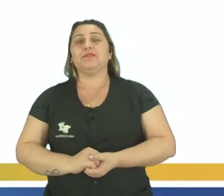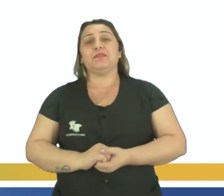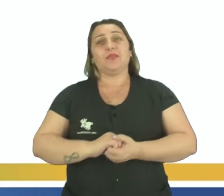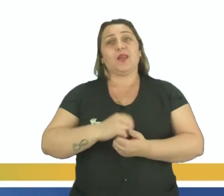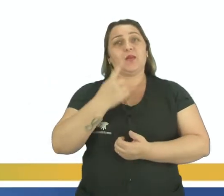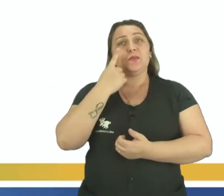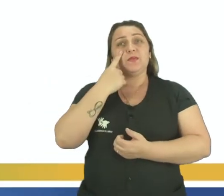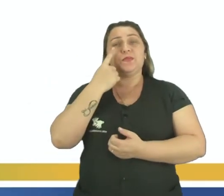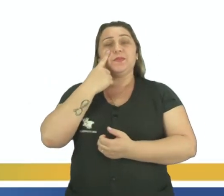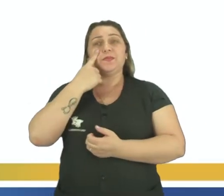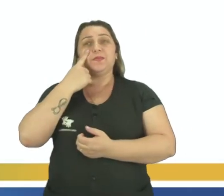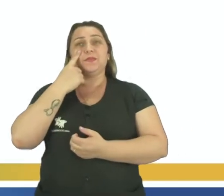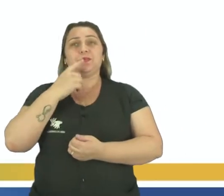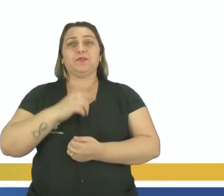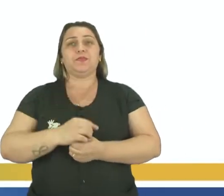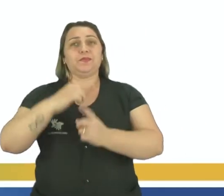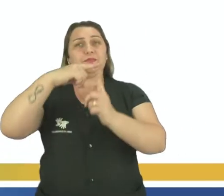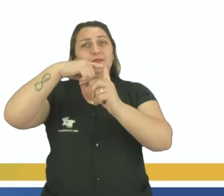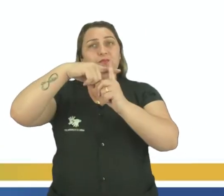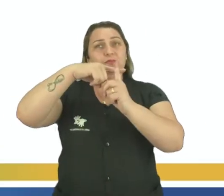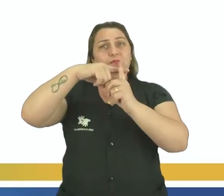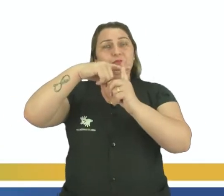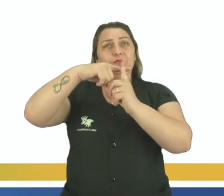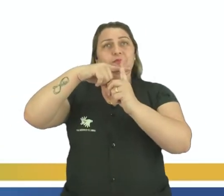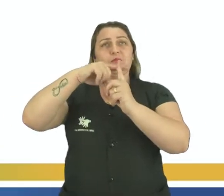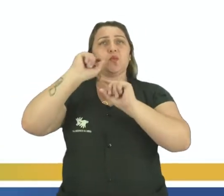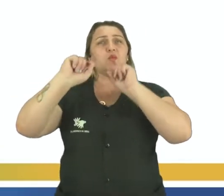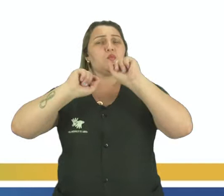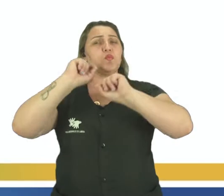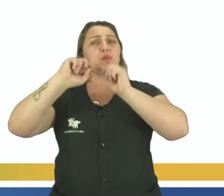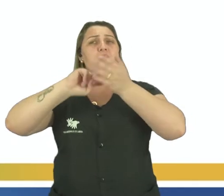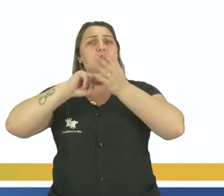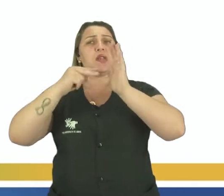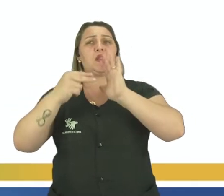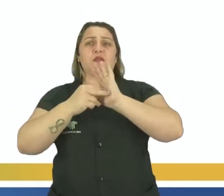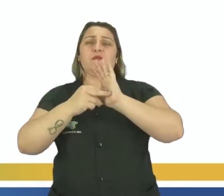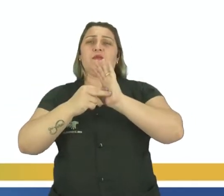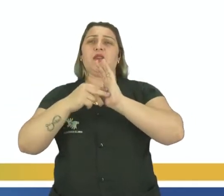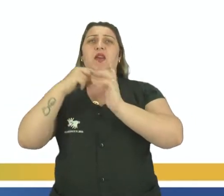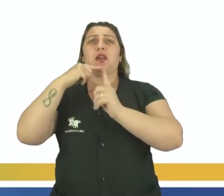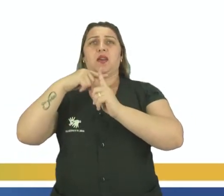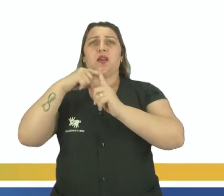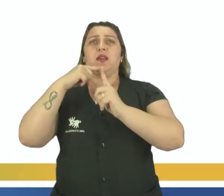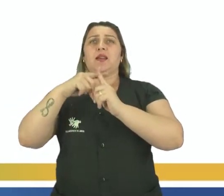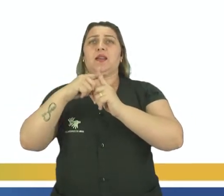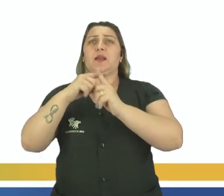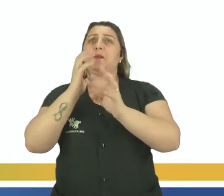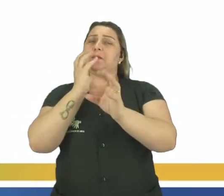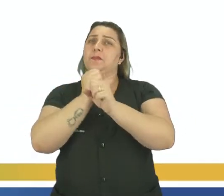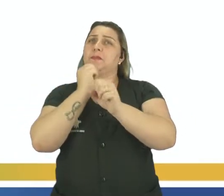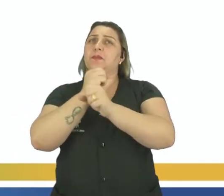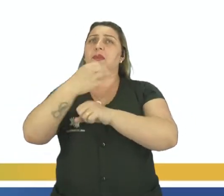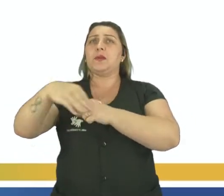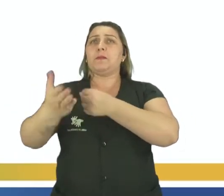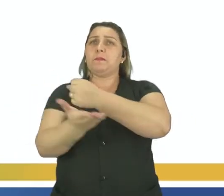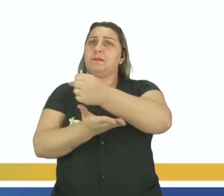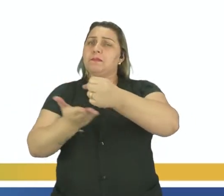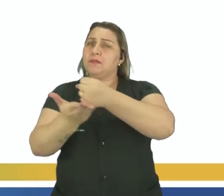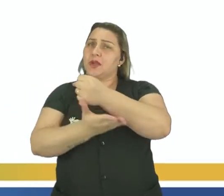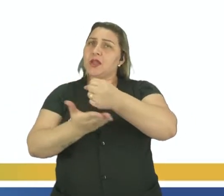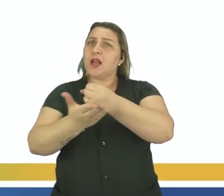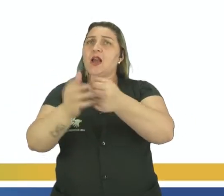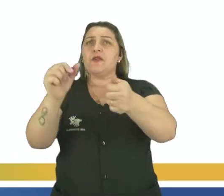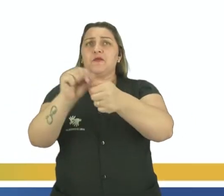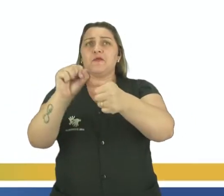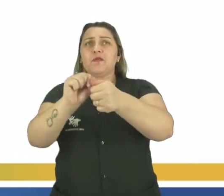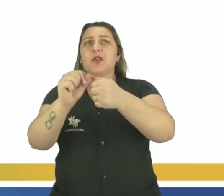Dá uma olhadinha aqui na tela. Adição. O que é a adição? É uma operação matemática mais